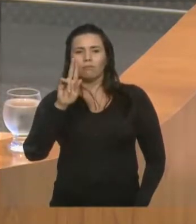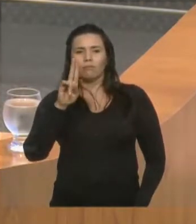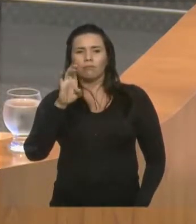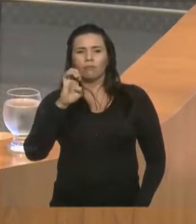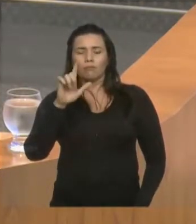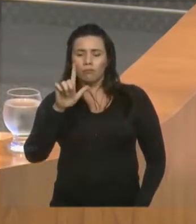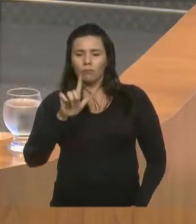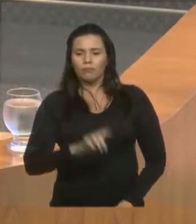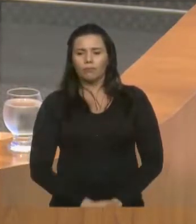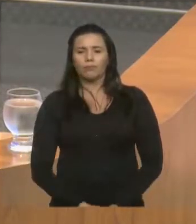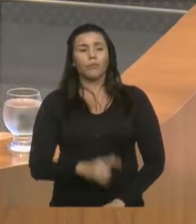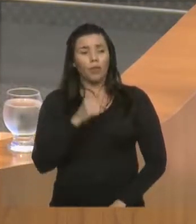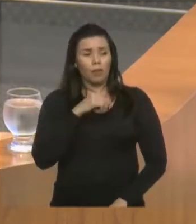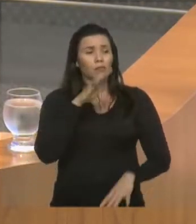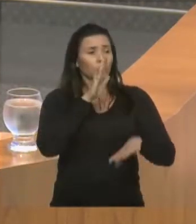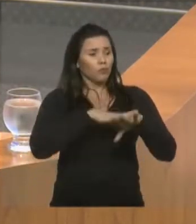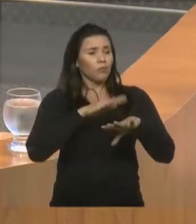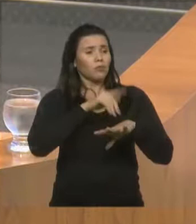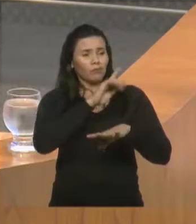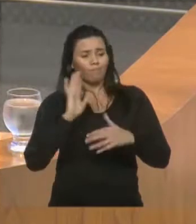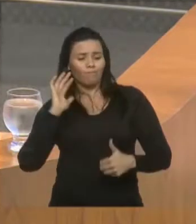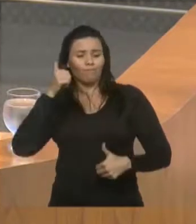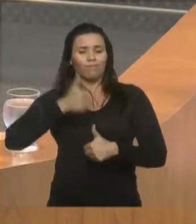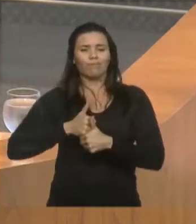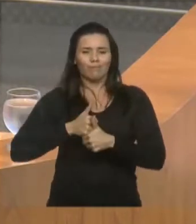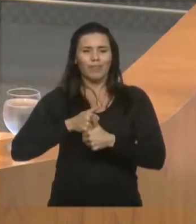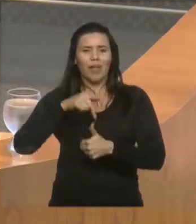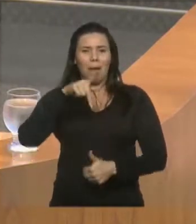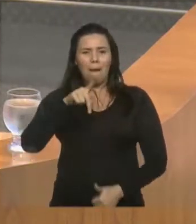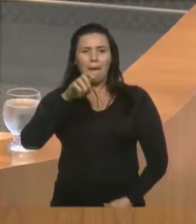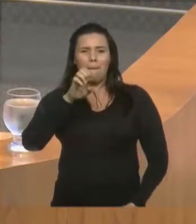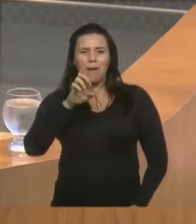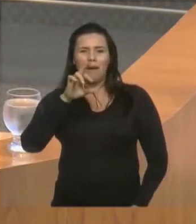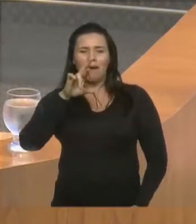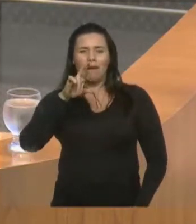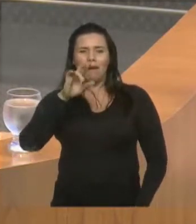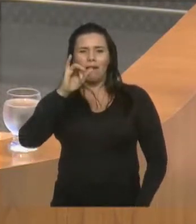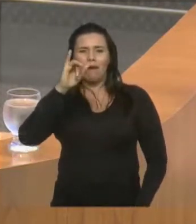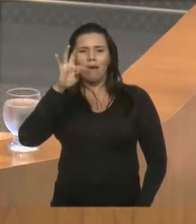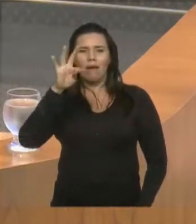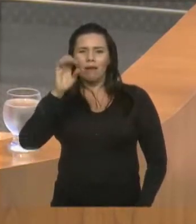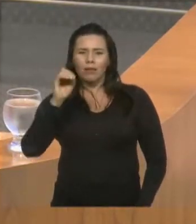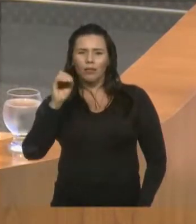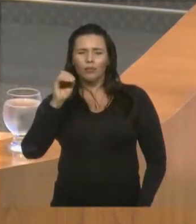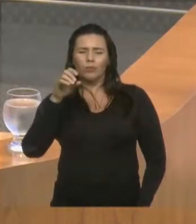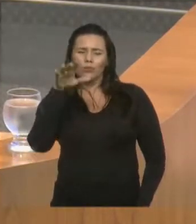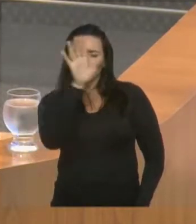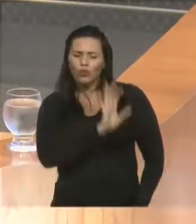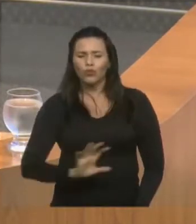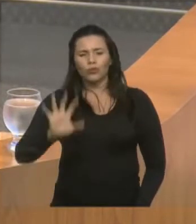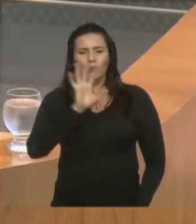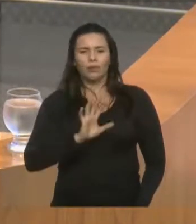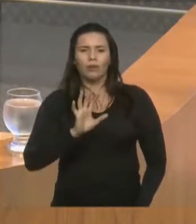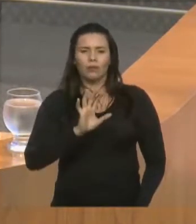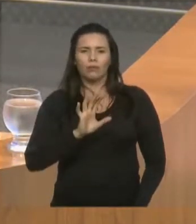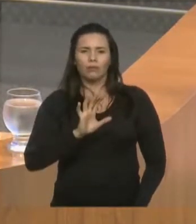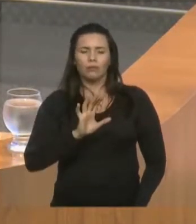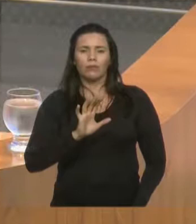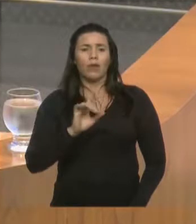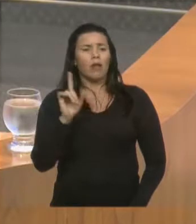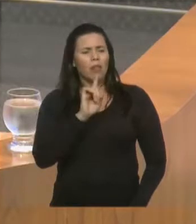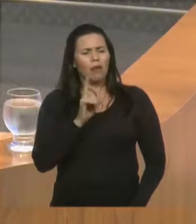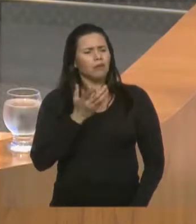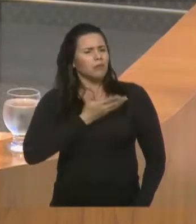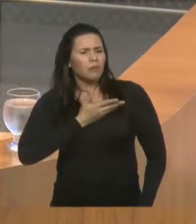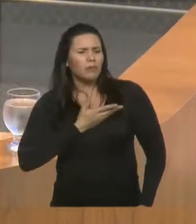plena competência na área. E além da competência aliada à dedicação plena do mesmo modo. Então é por